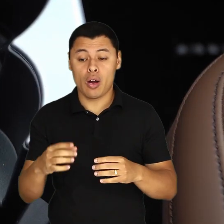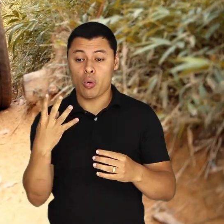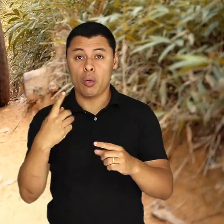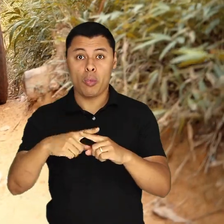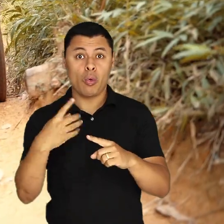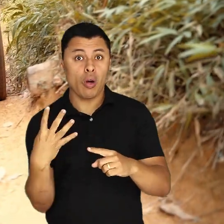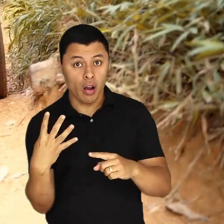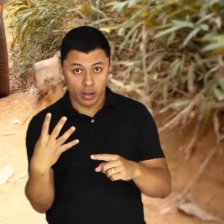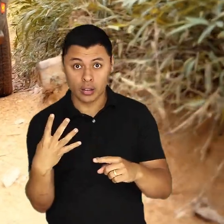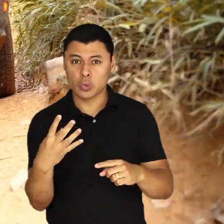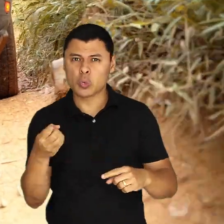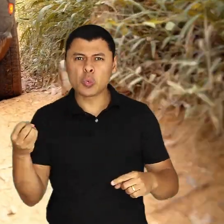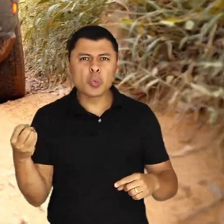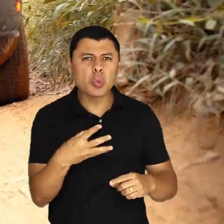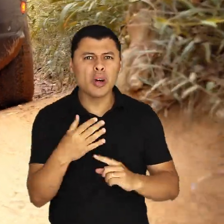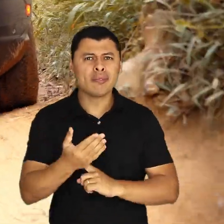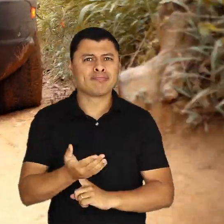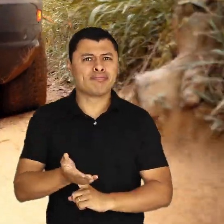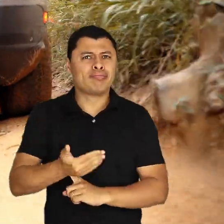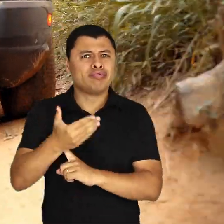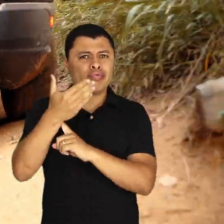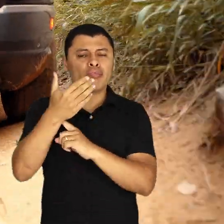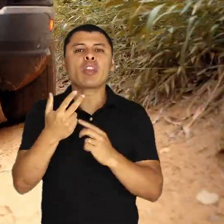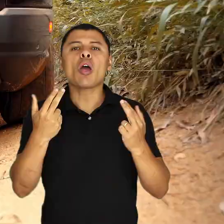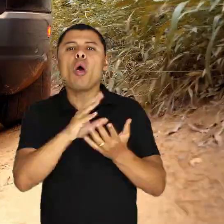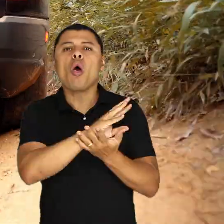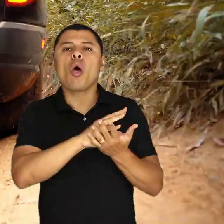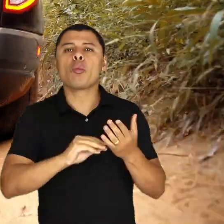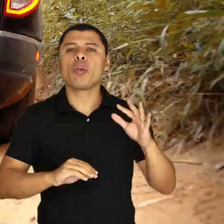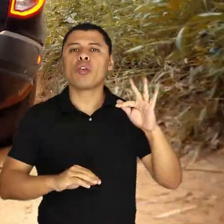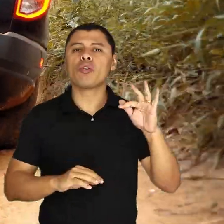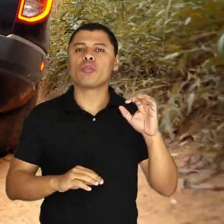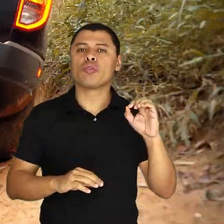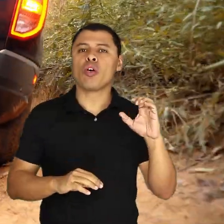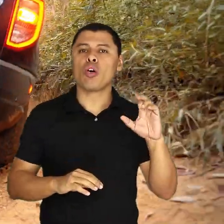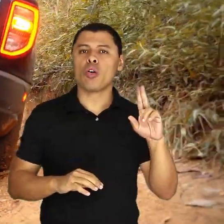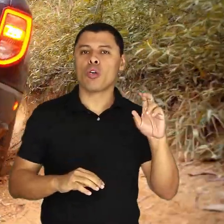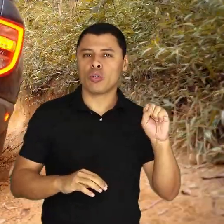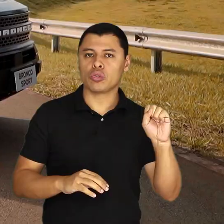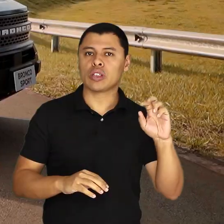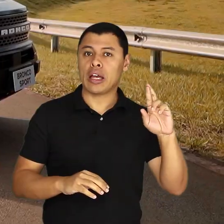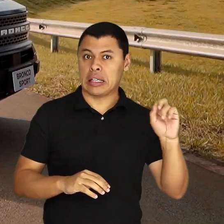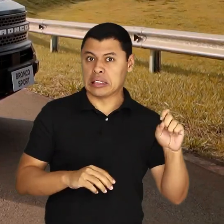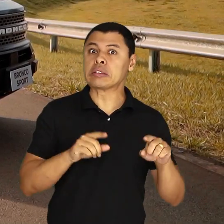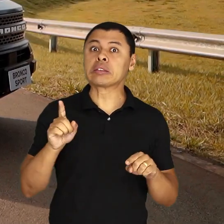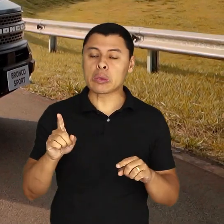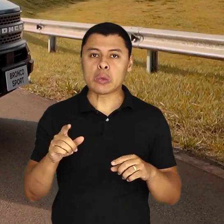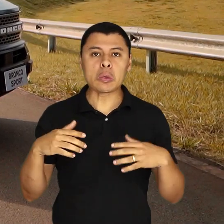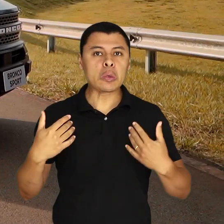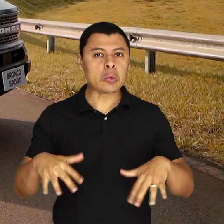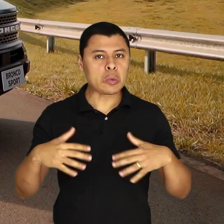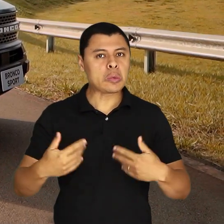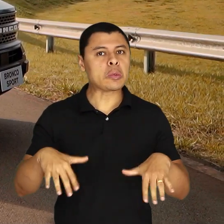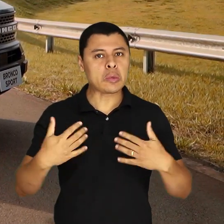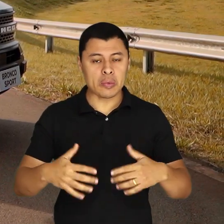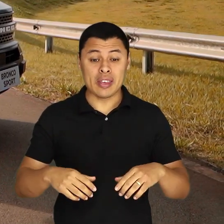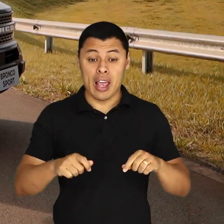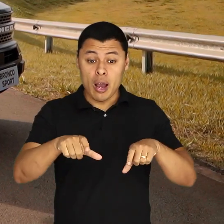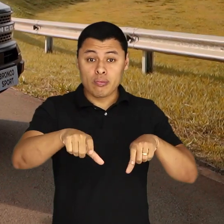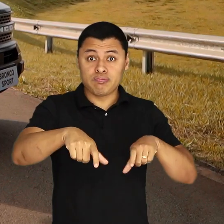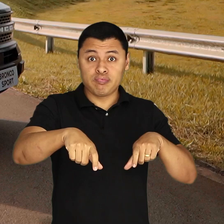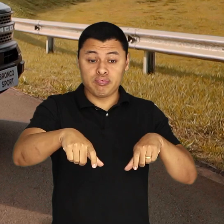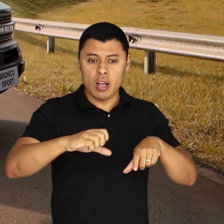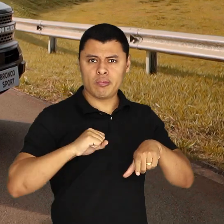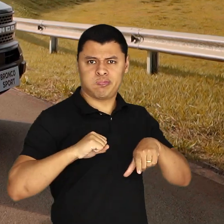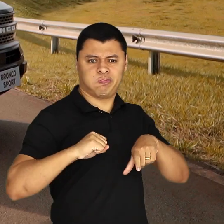sistema 4x4 extremamente avançado, o mesmo do Focus RS, fabricado pela GKN, capaz de enviar até 70% do torque para as rodas de trás,